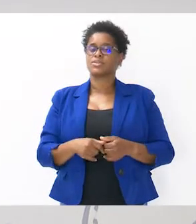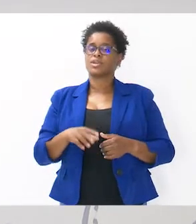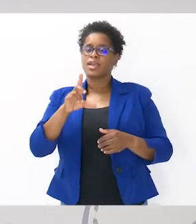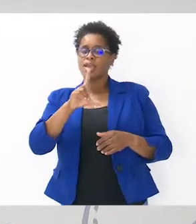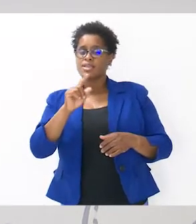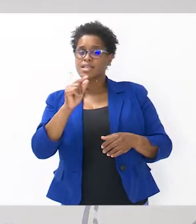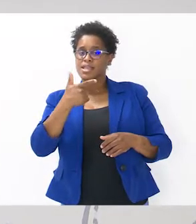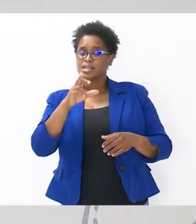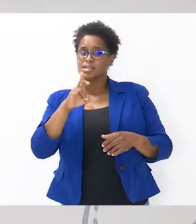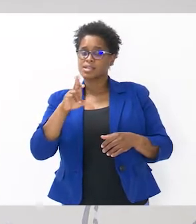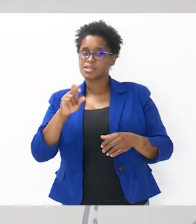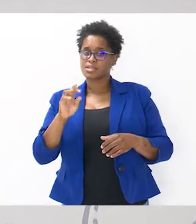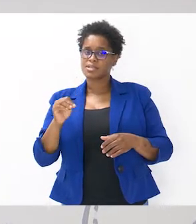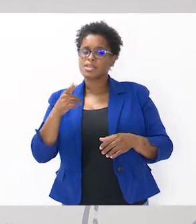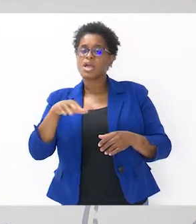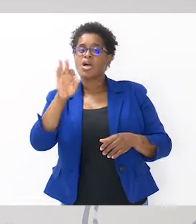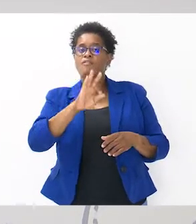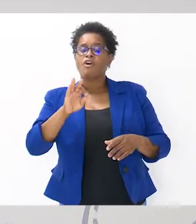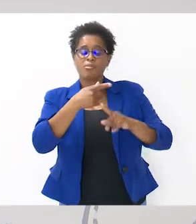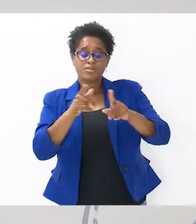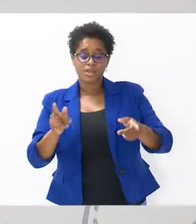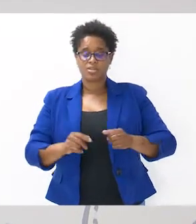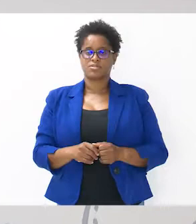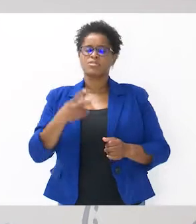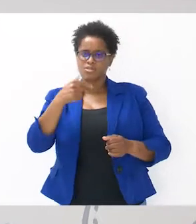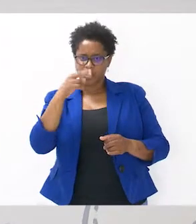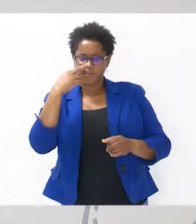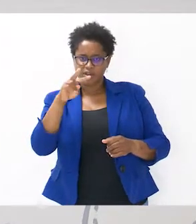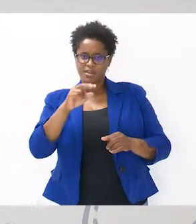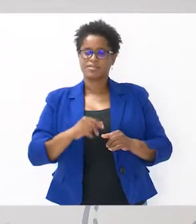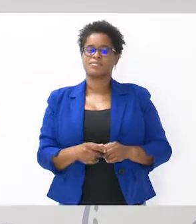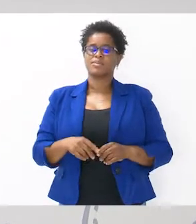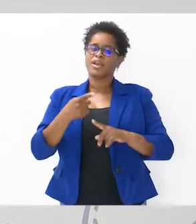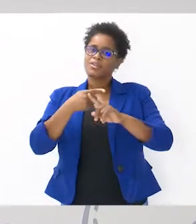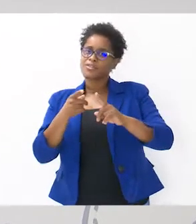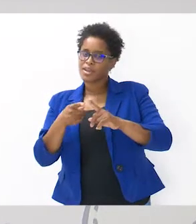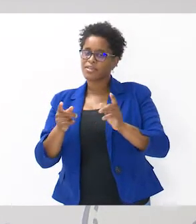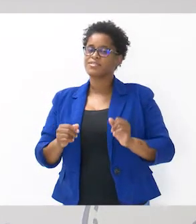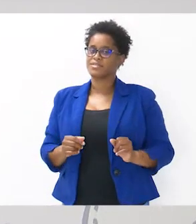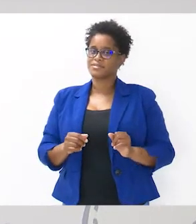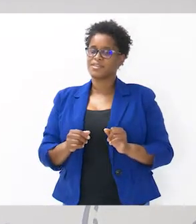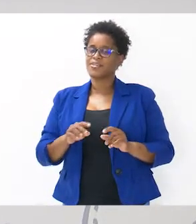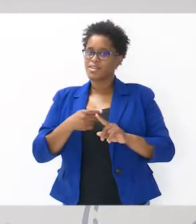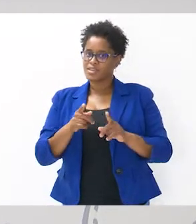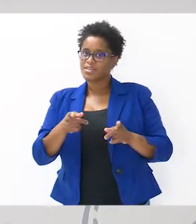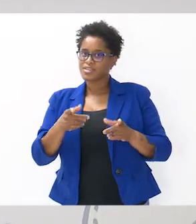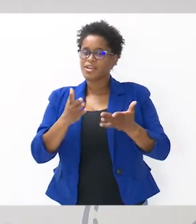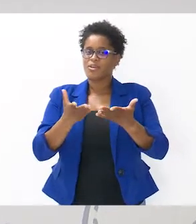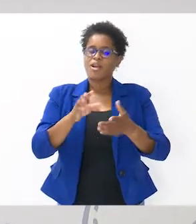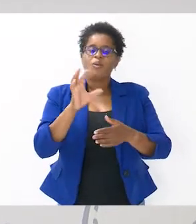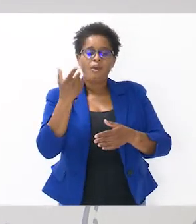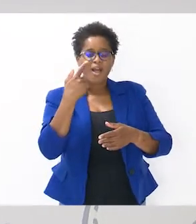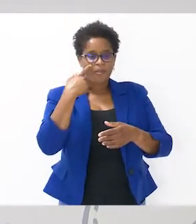que as letras estão na forma diferente. Estão a ver a diferença? Portanto,